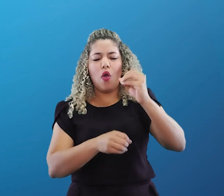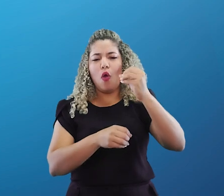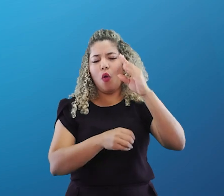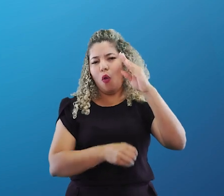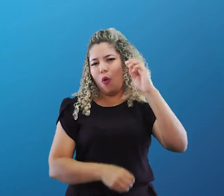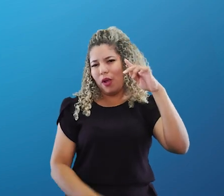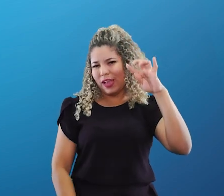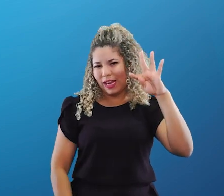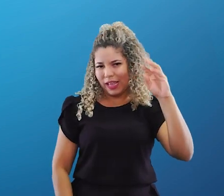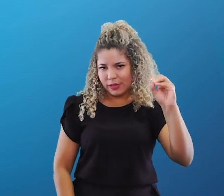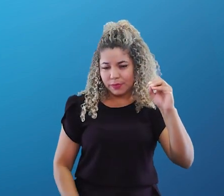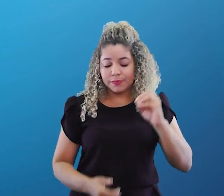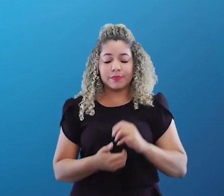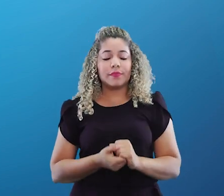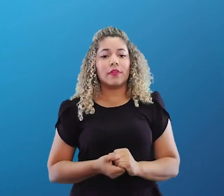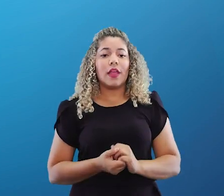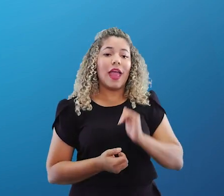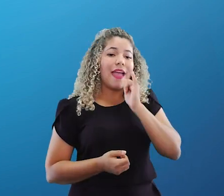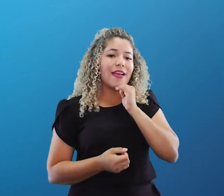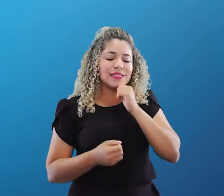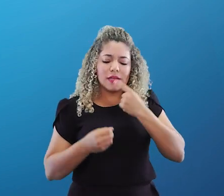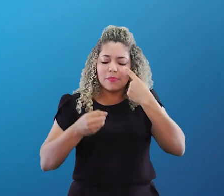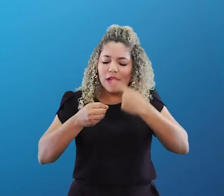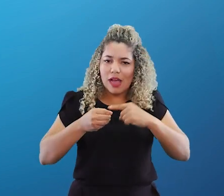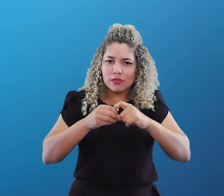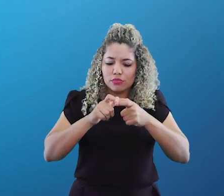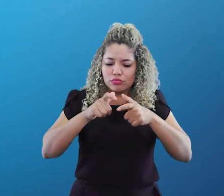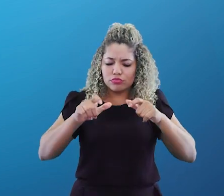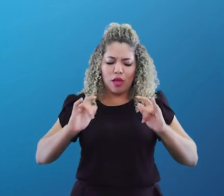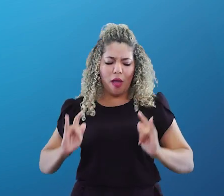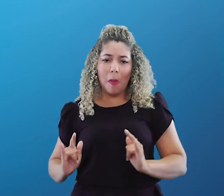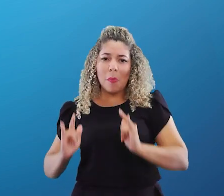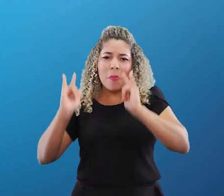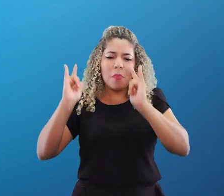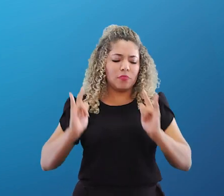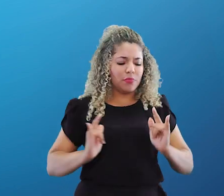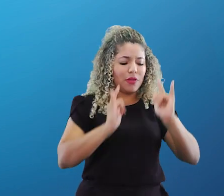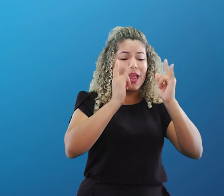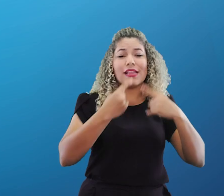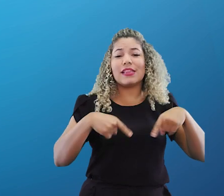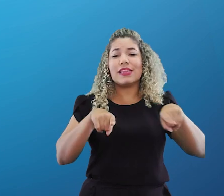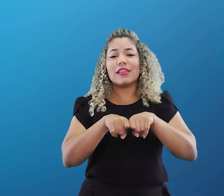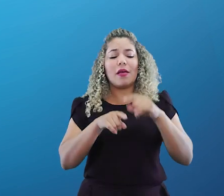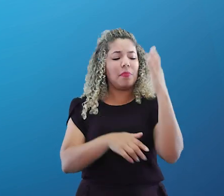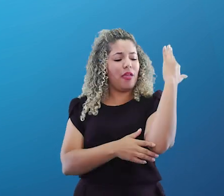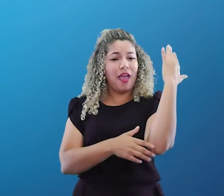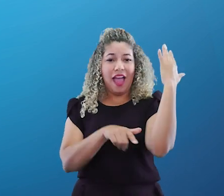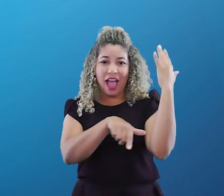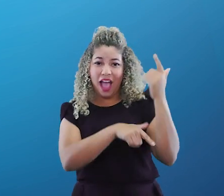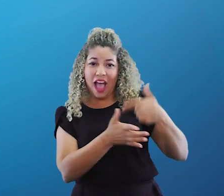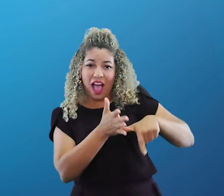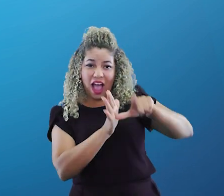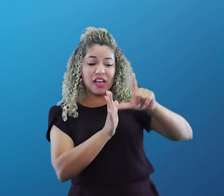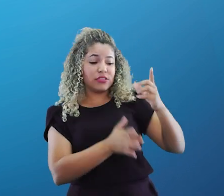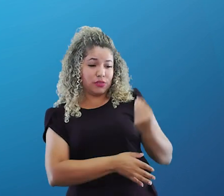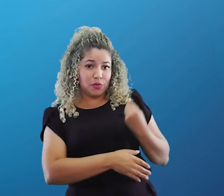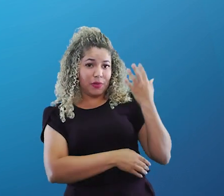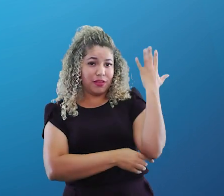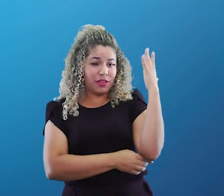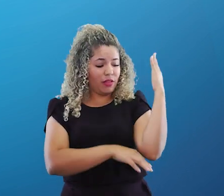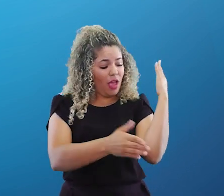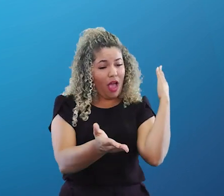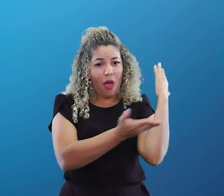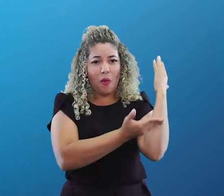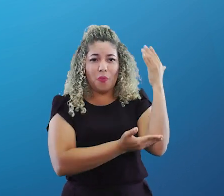a promoção dessa urbanização com edificações, há também o desmatamento de áreas verdes. As árvores são extremamente importantes